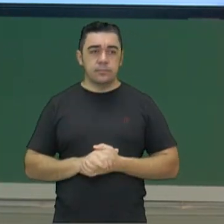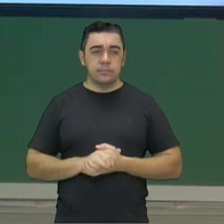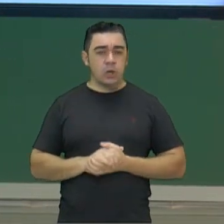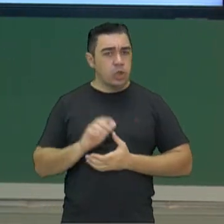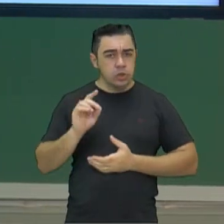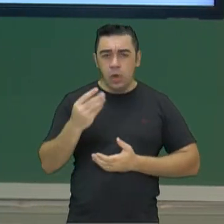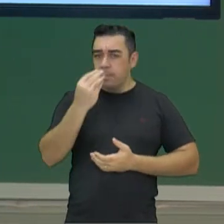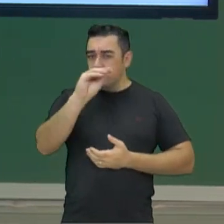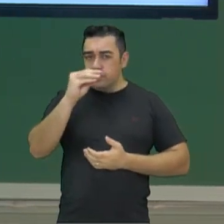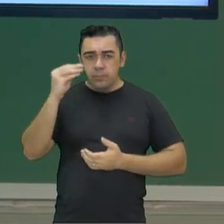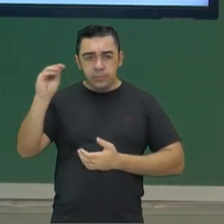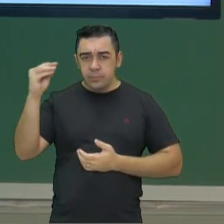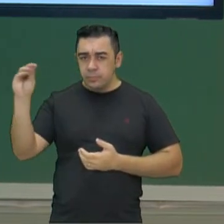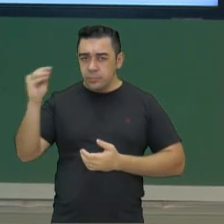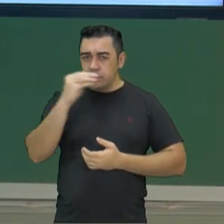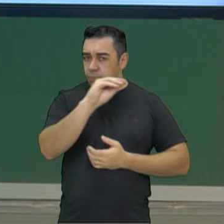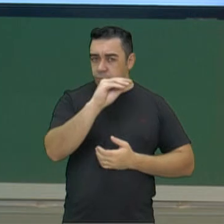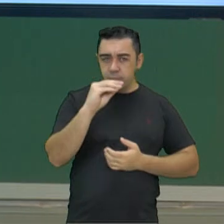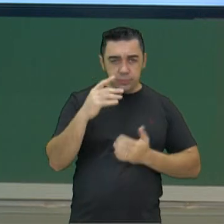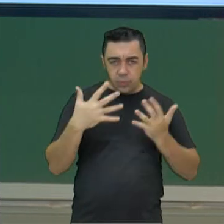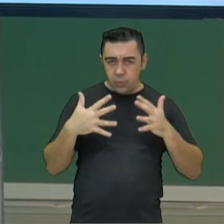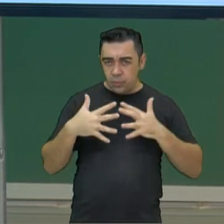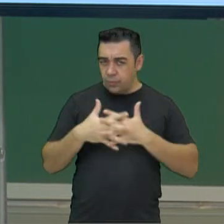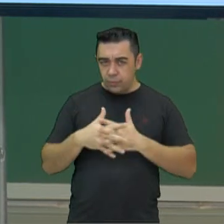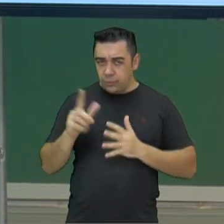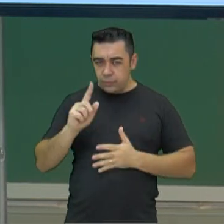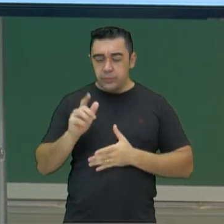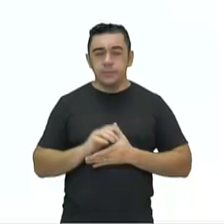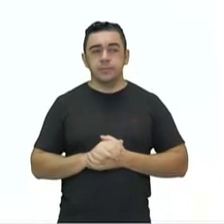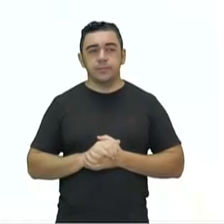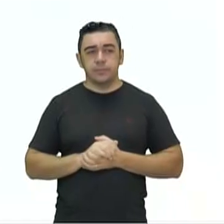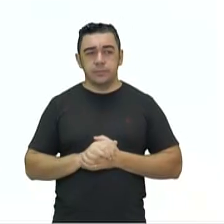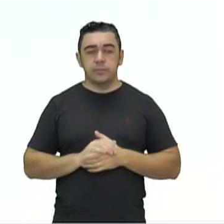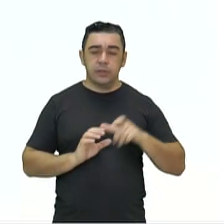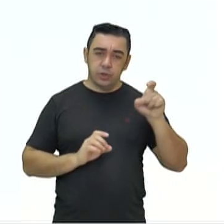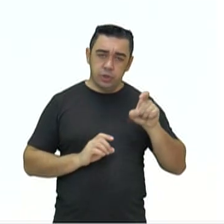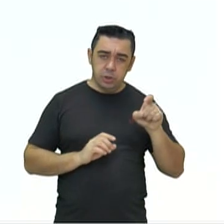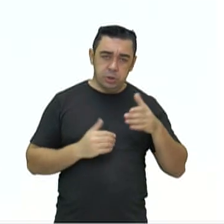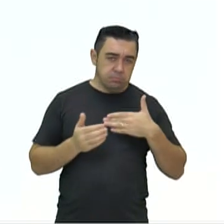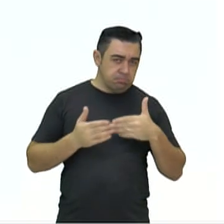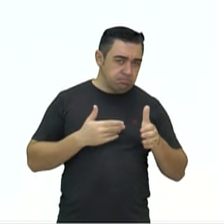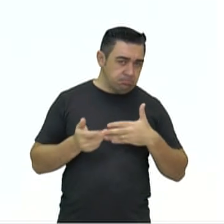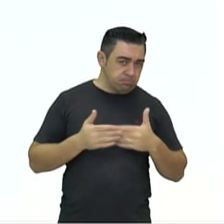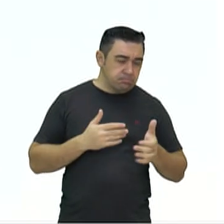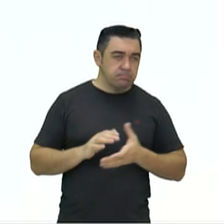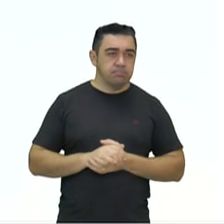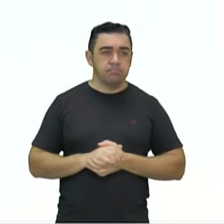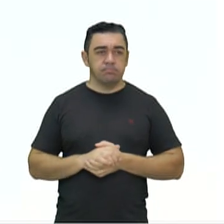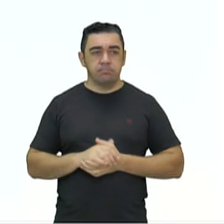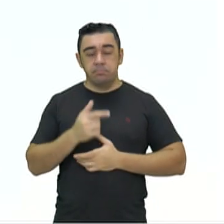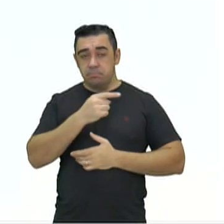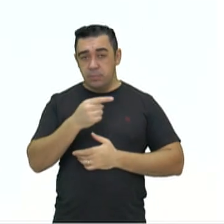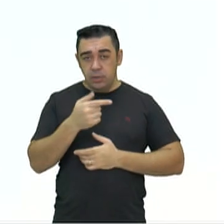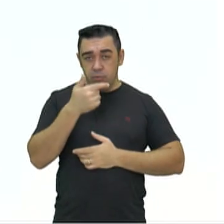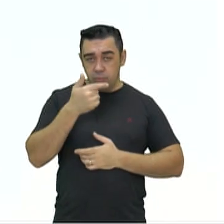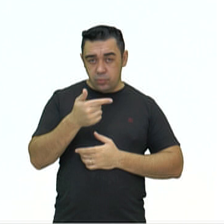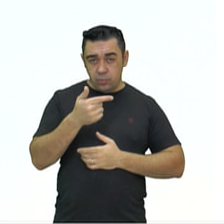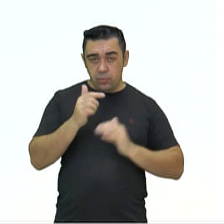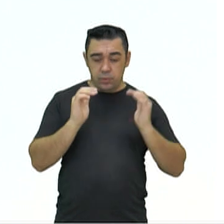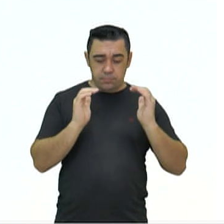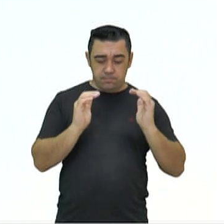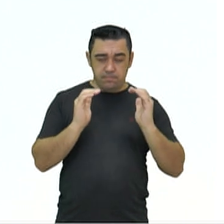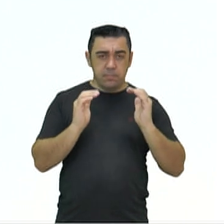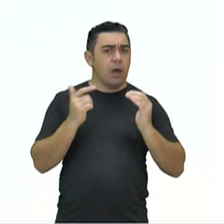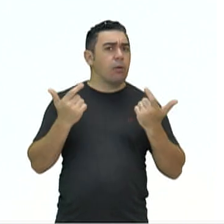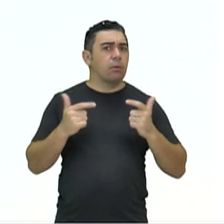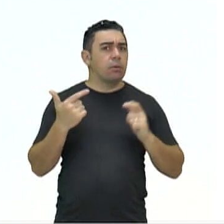só coloquei os dados aqui para a gente não confundir. X é genérico para qualquer ponto da elipse, menos 2. Da onde eu